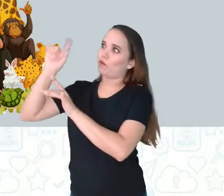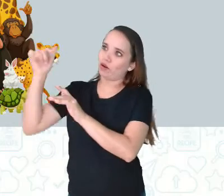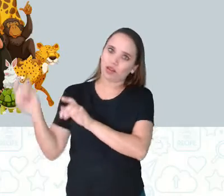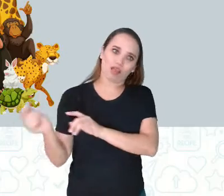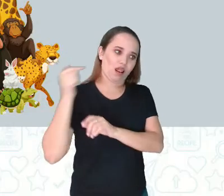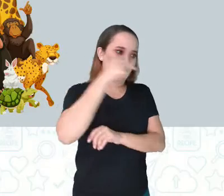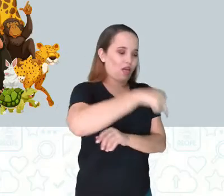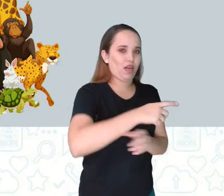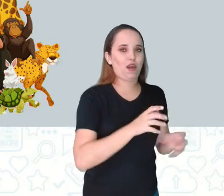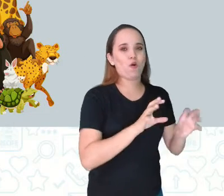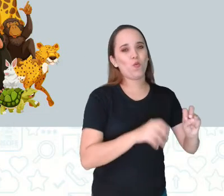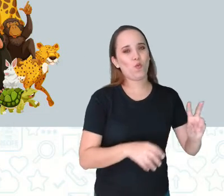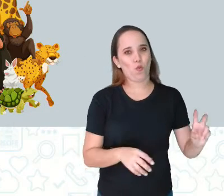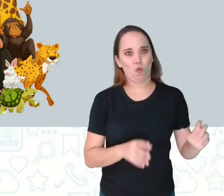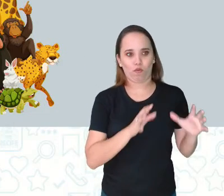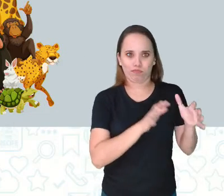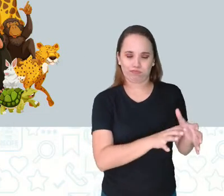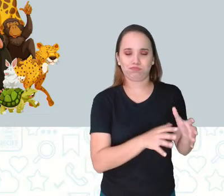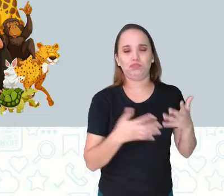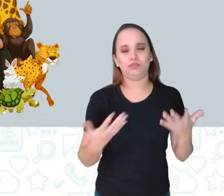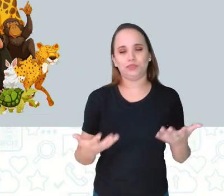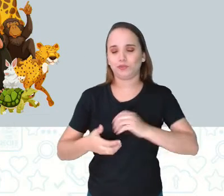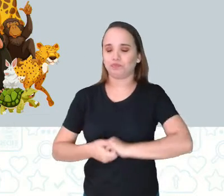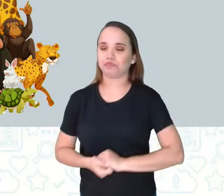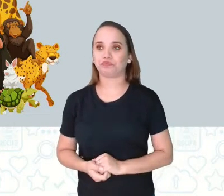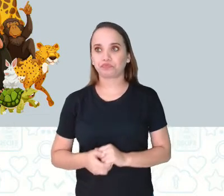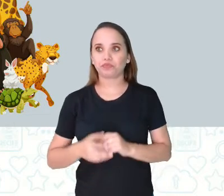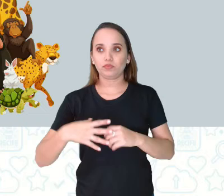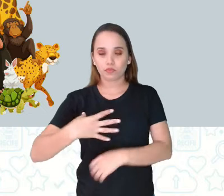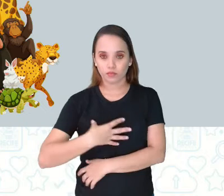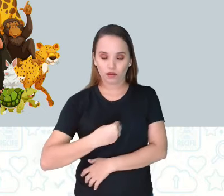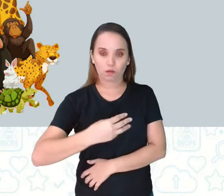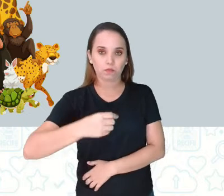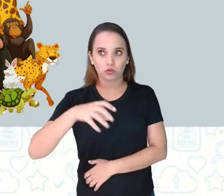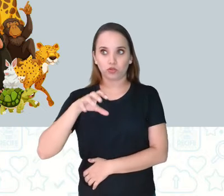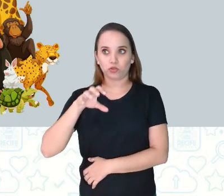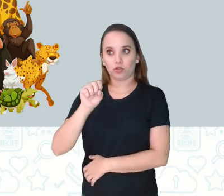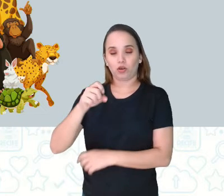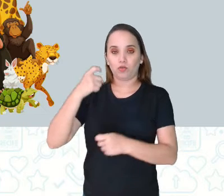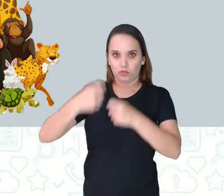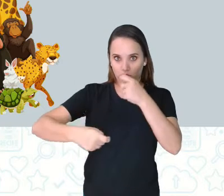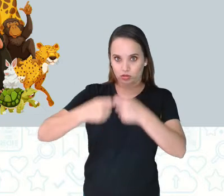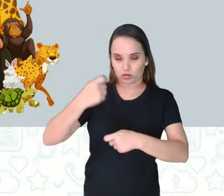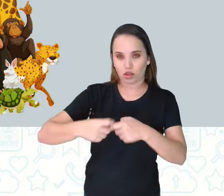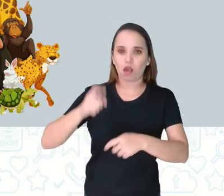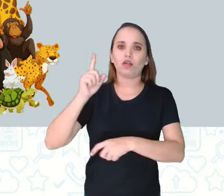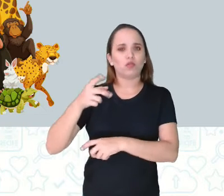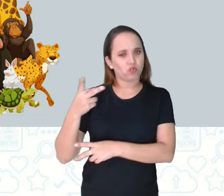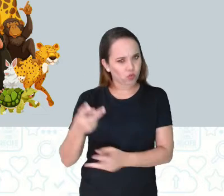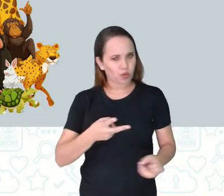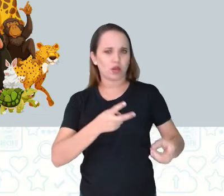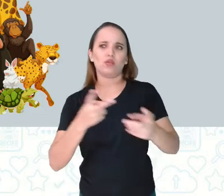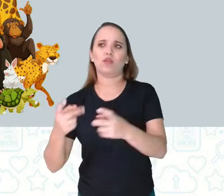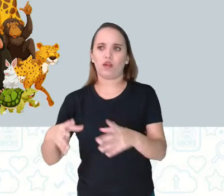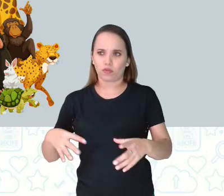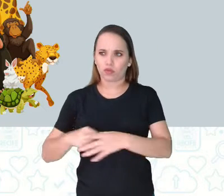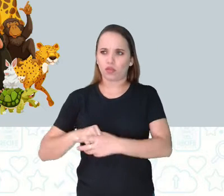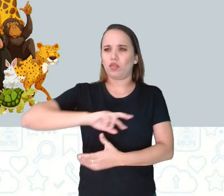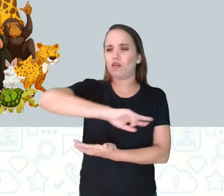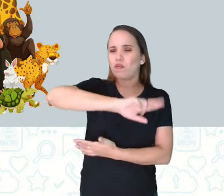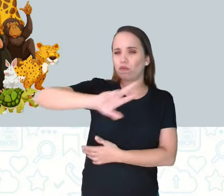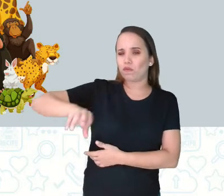reprodução sexuada, ela é observada em diferentes seres vivos, como vários tipos de plantas, vários tipos